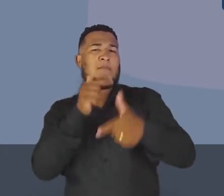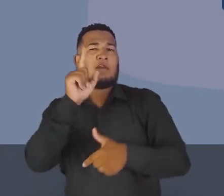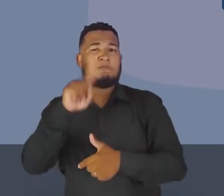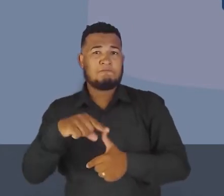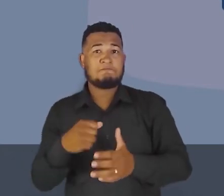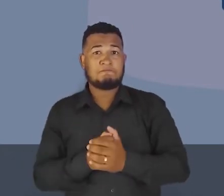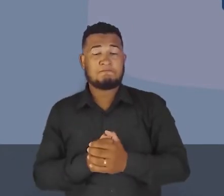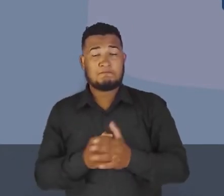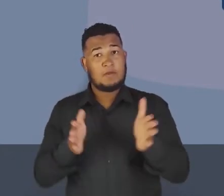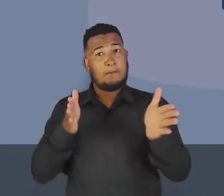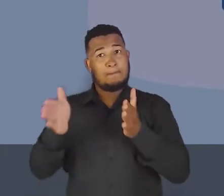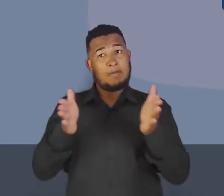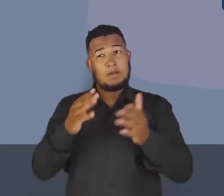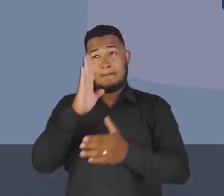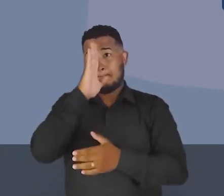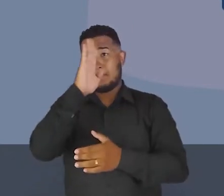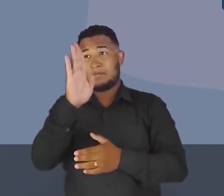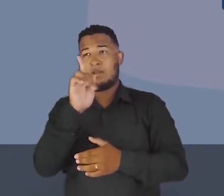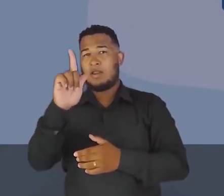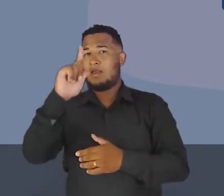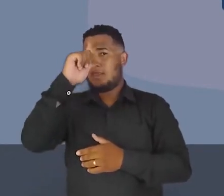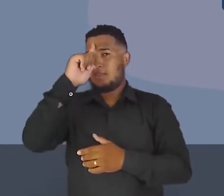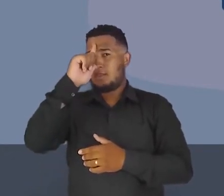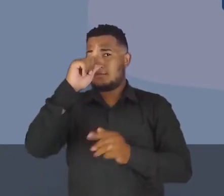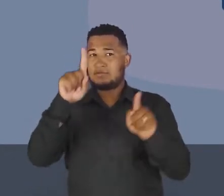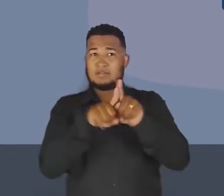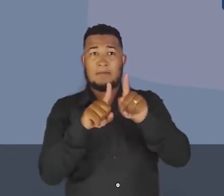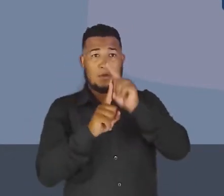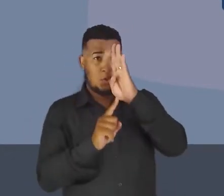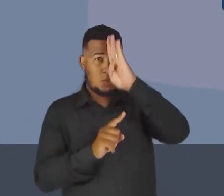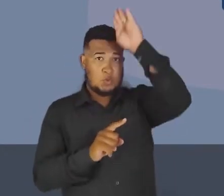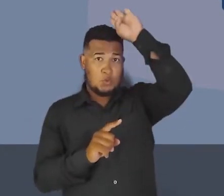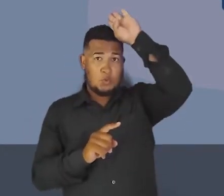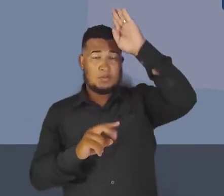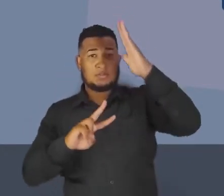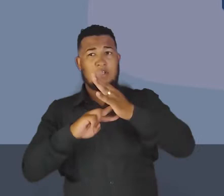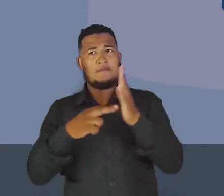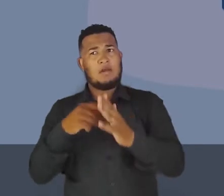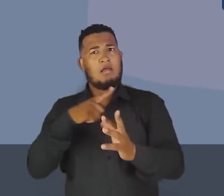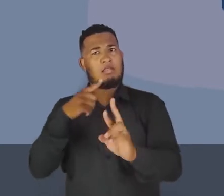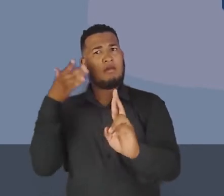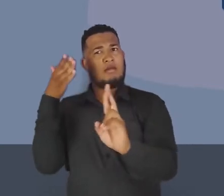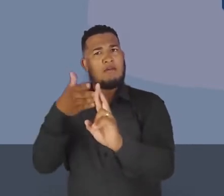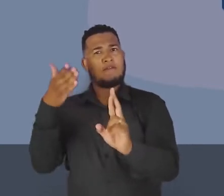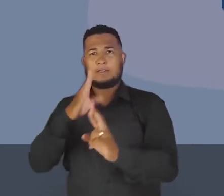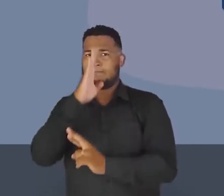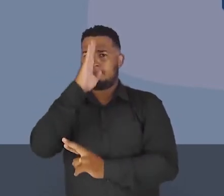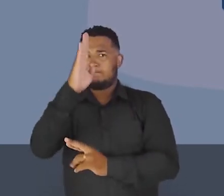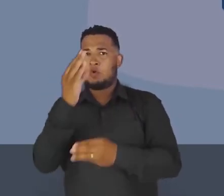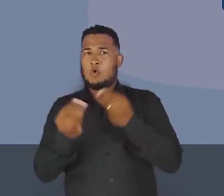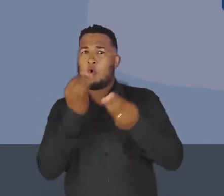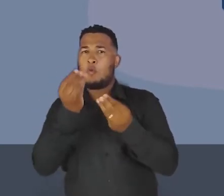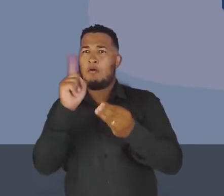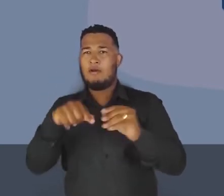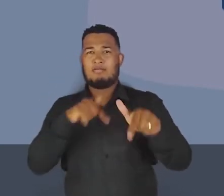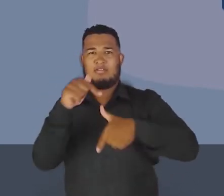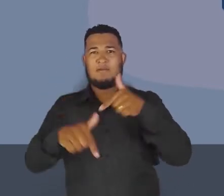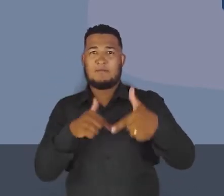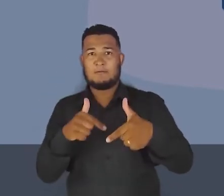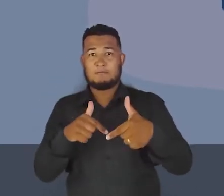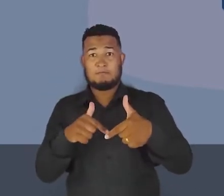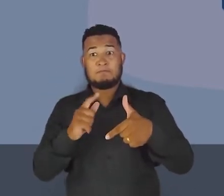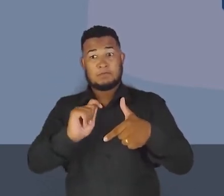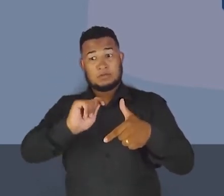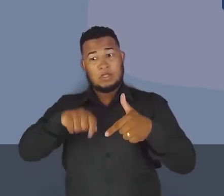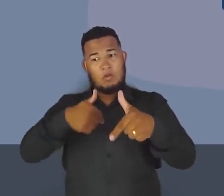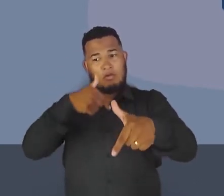período principalmente de Grécia e Roma, que é onde nós vamos ter as principais referências sobre as relações de trabalho. O termo